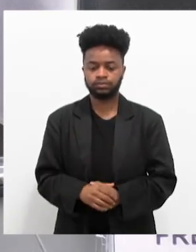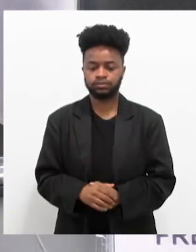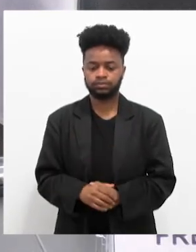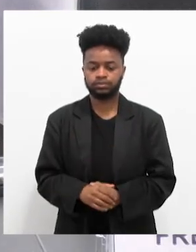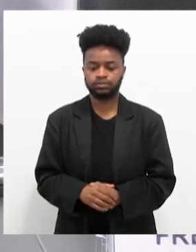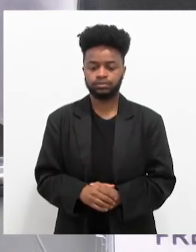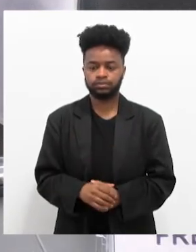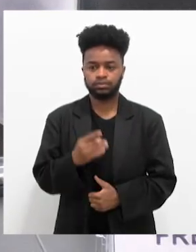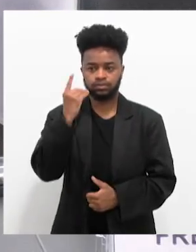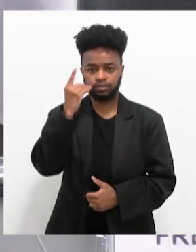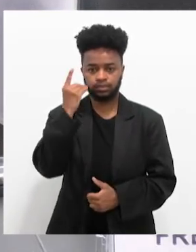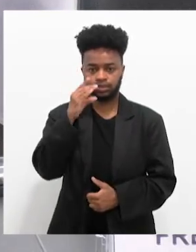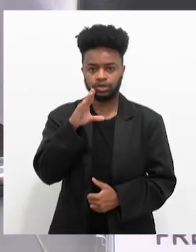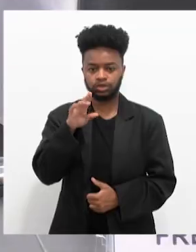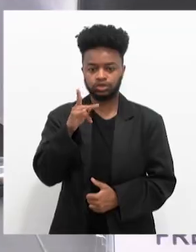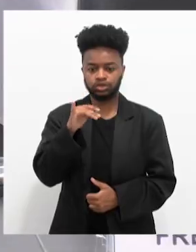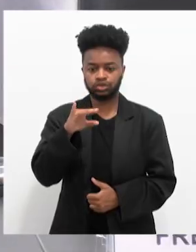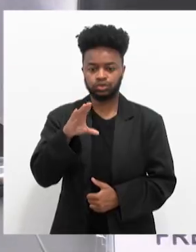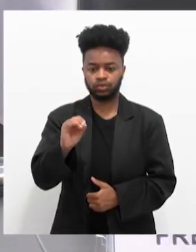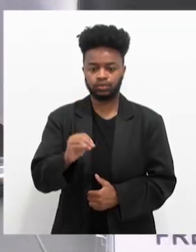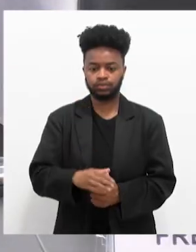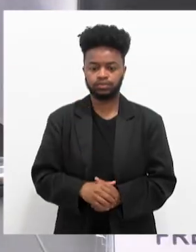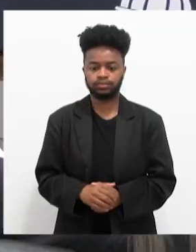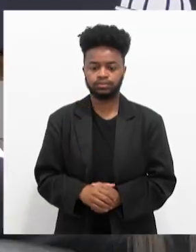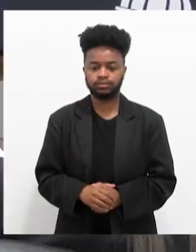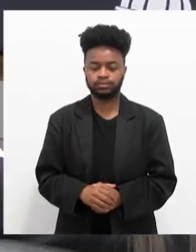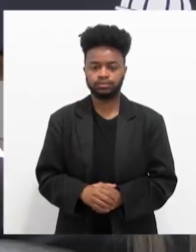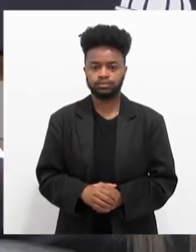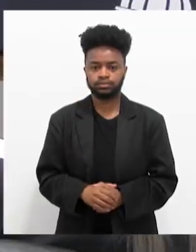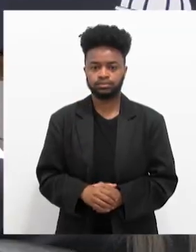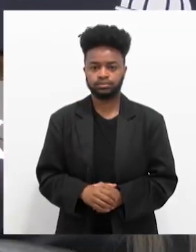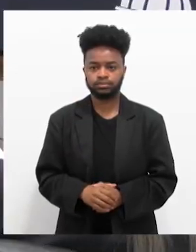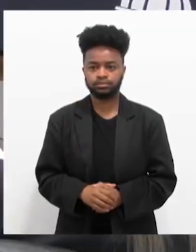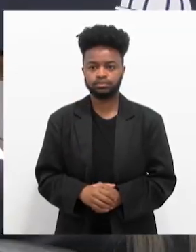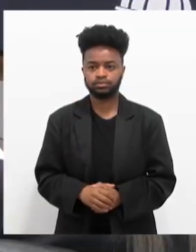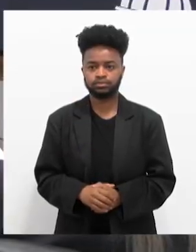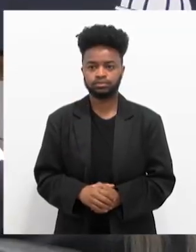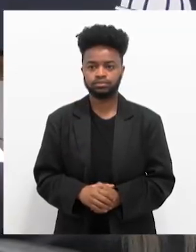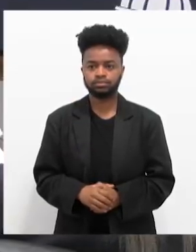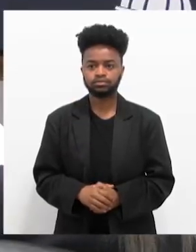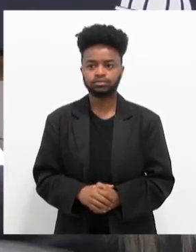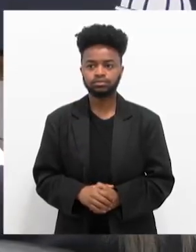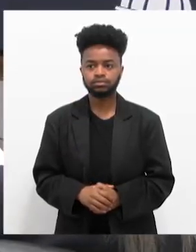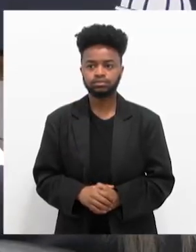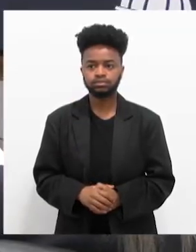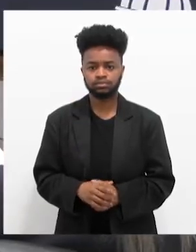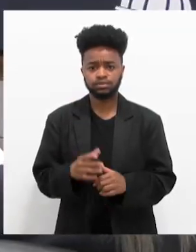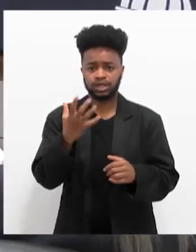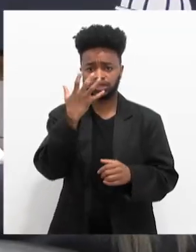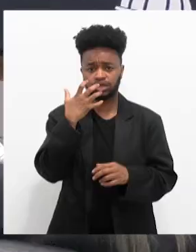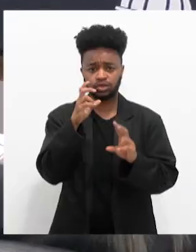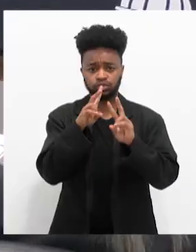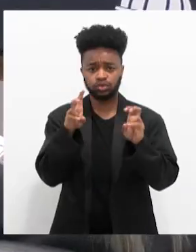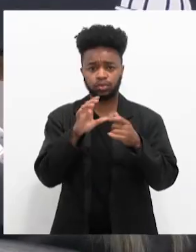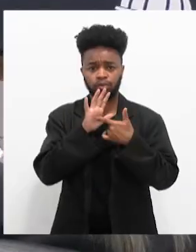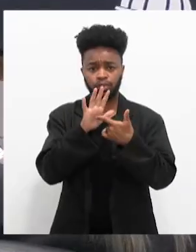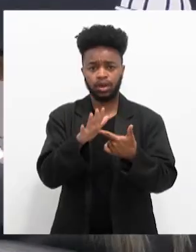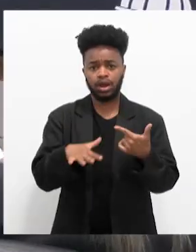Deputado Chico Machado, uma especialidade de Vossa Excelência aí. Não, mas falando sério, é questão de exibição no meio